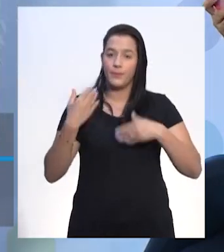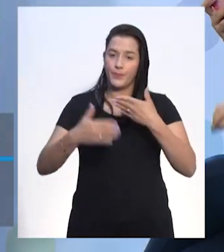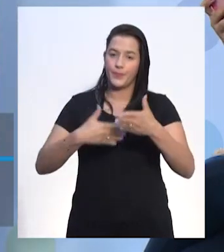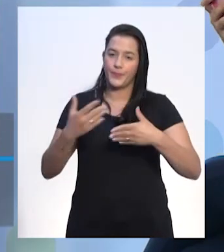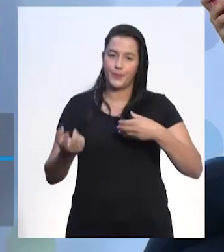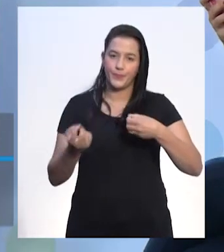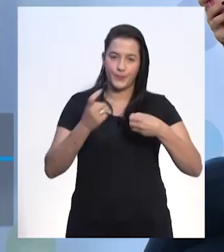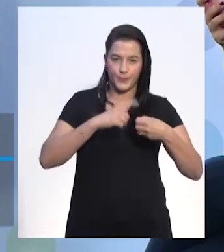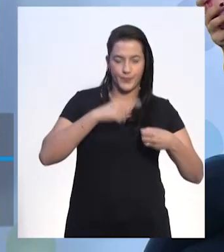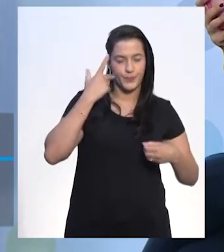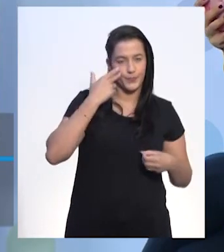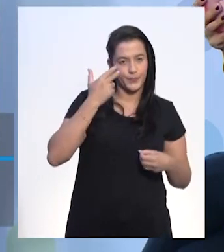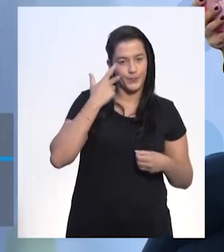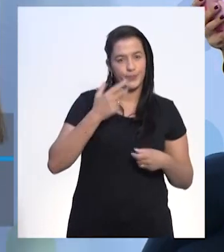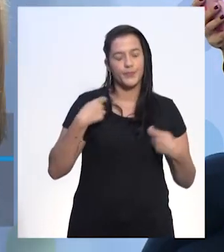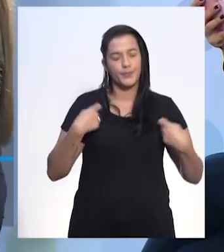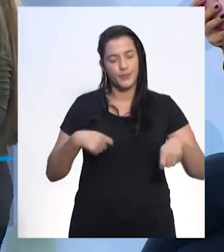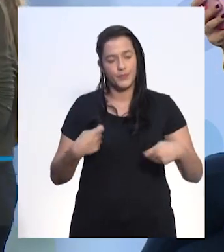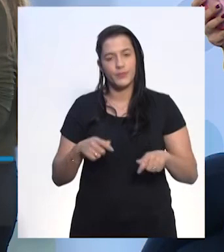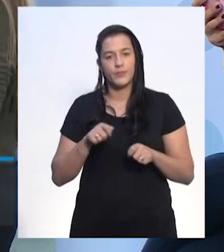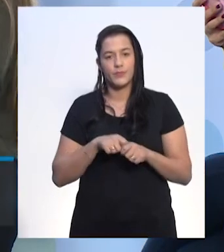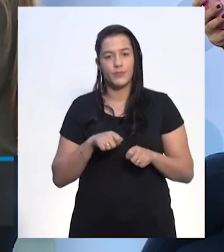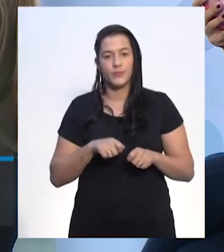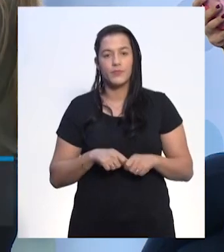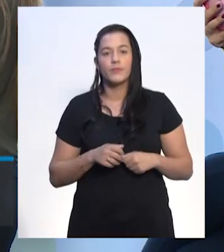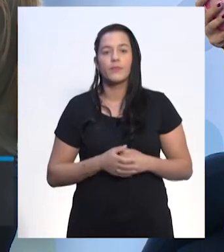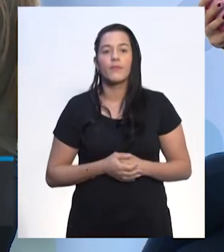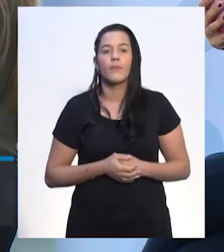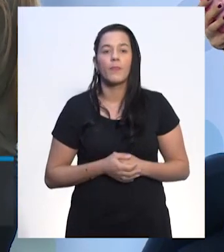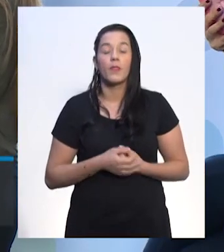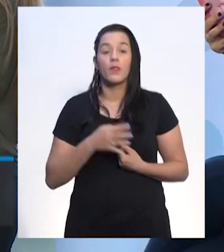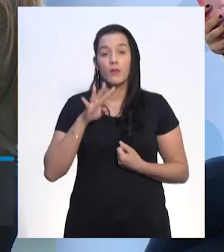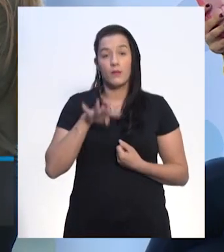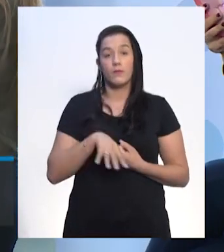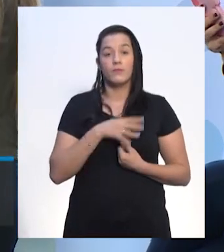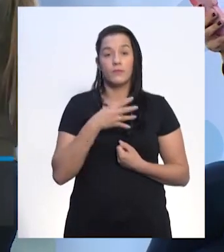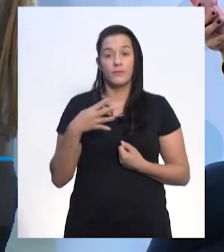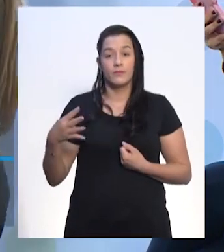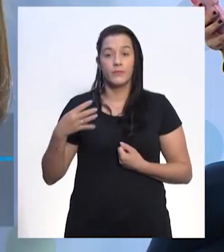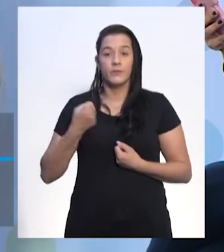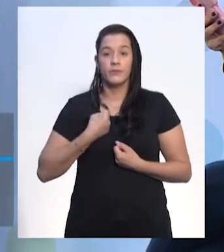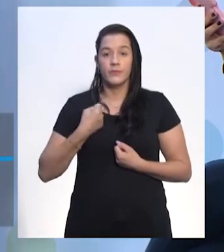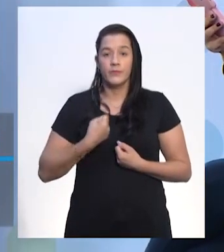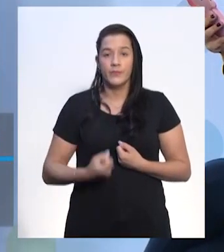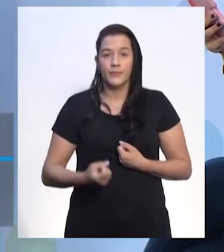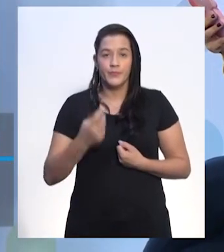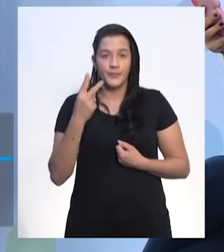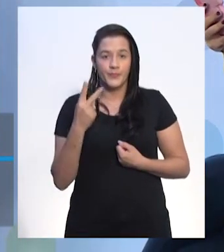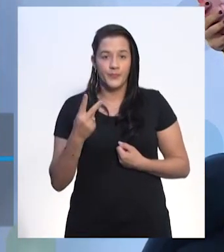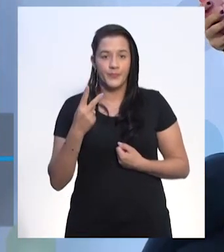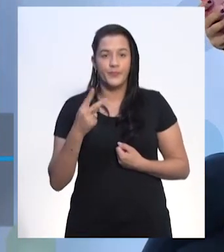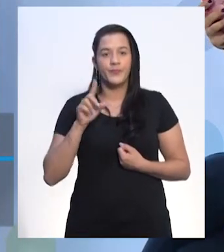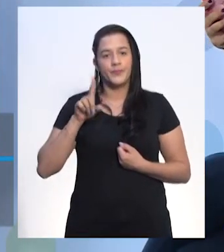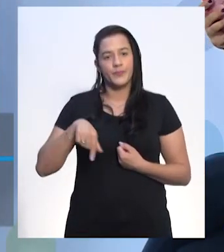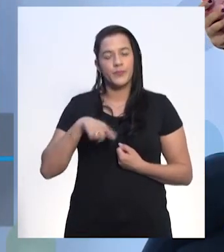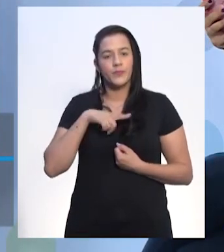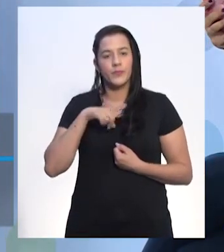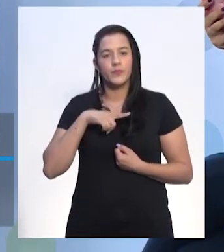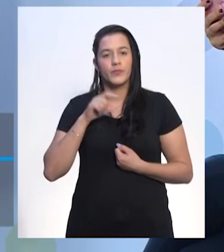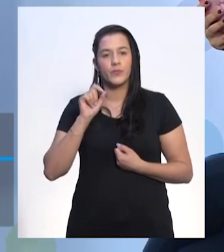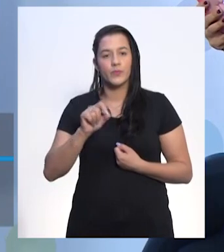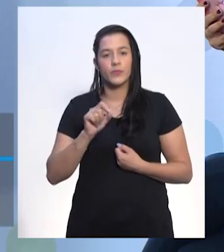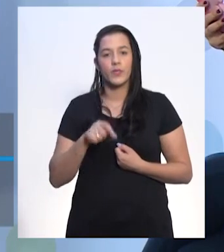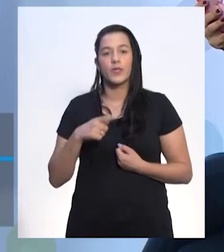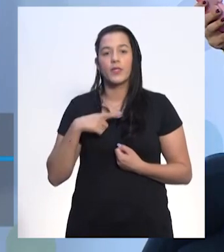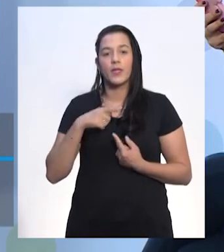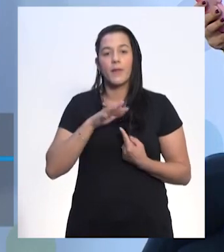aí. Tabela 2, então a gente vai continuar conhecendo um pouquinho de vocês, o nome eu já vou ter. Existe praça